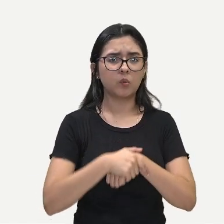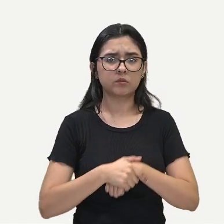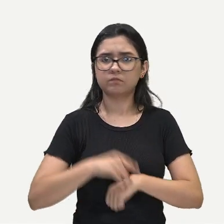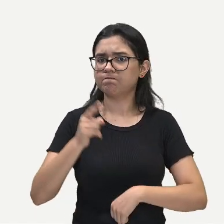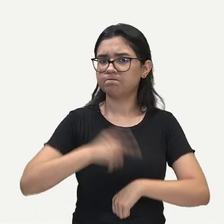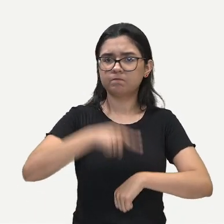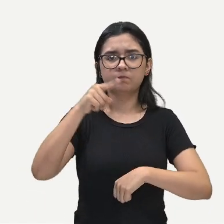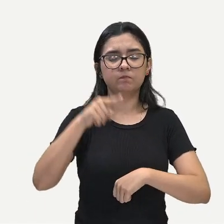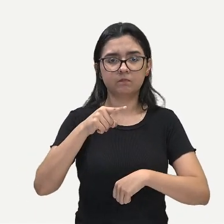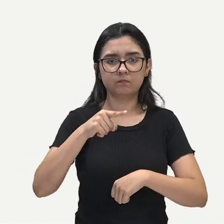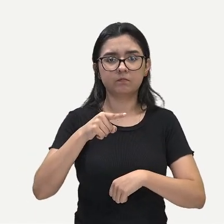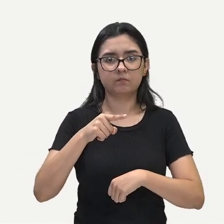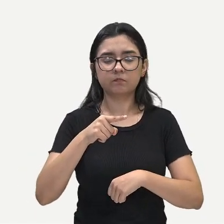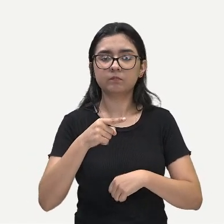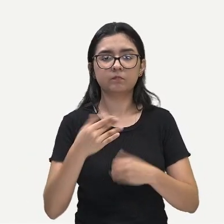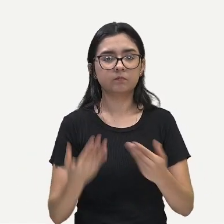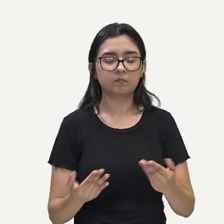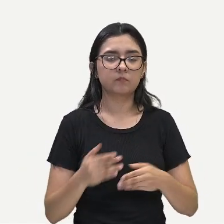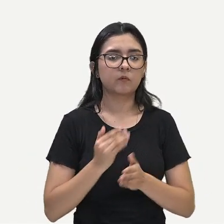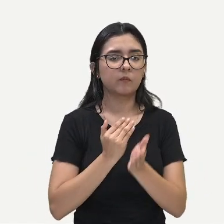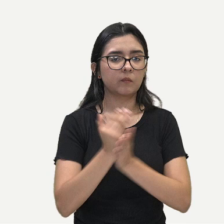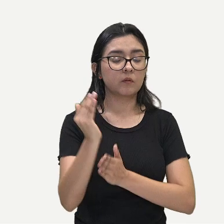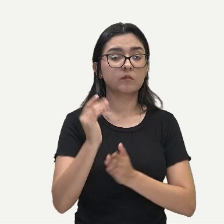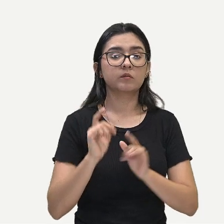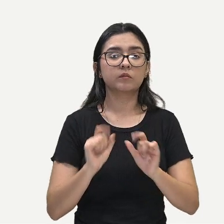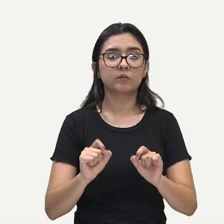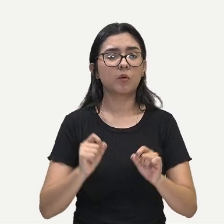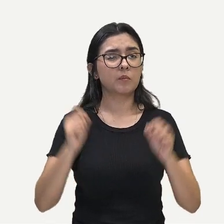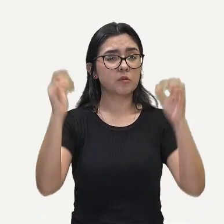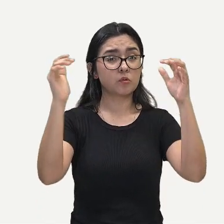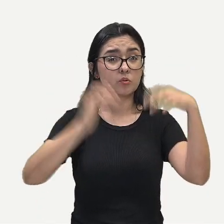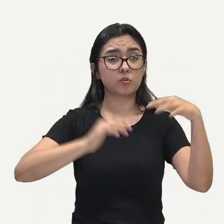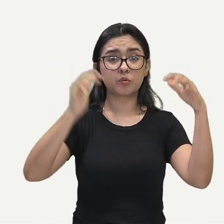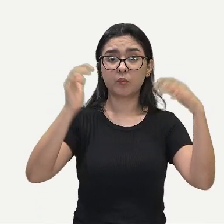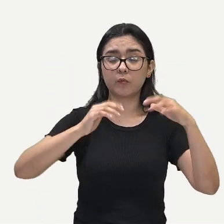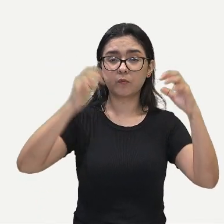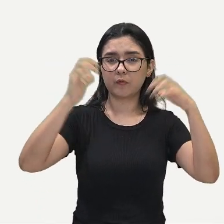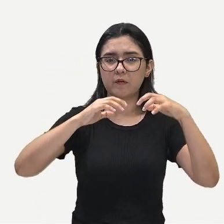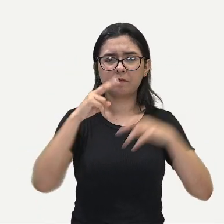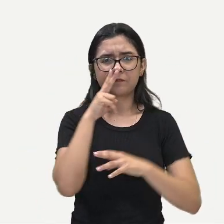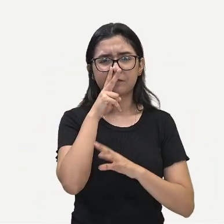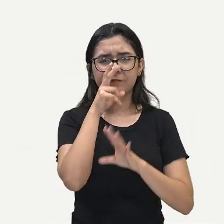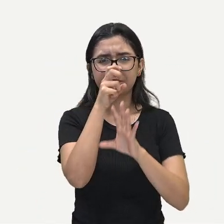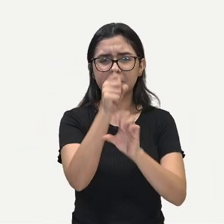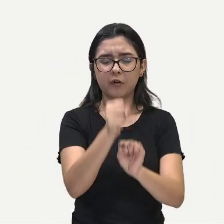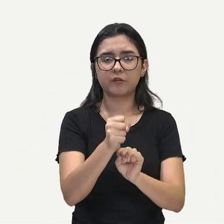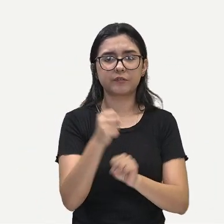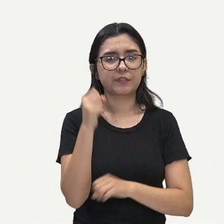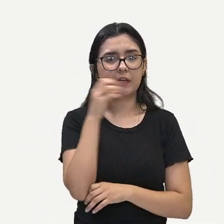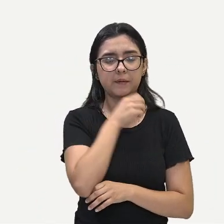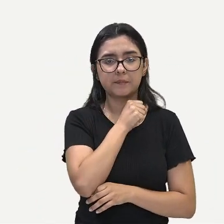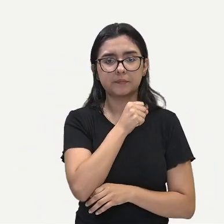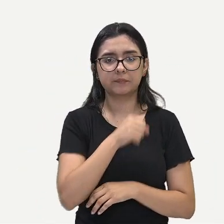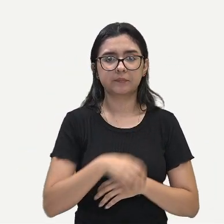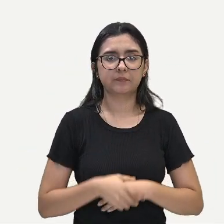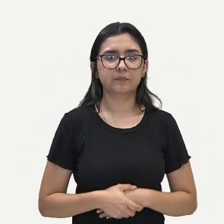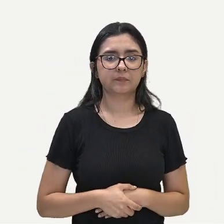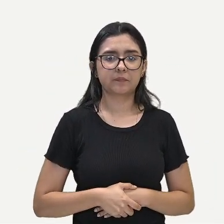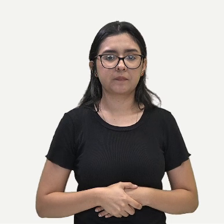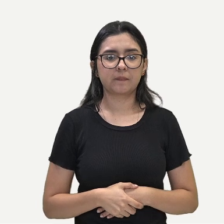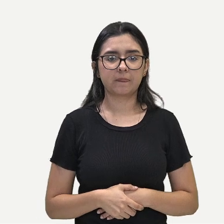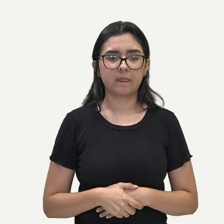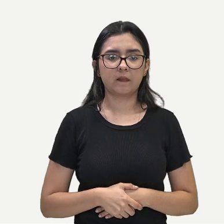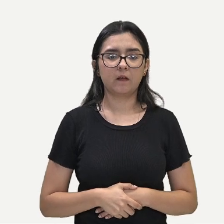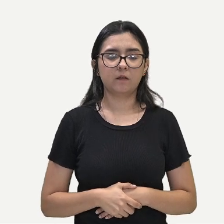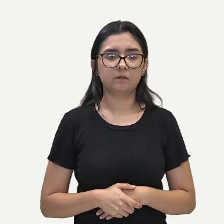né? Se puso, ou seja, começou a chover muitíssimo de repente.